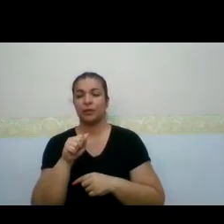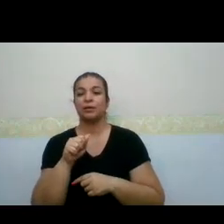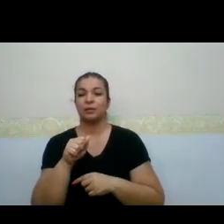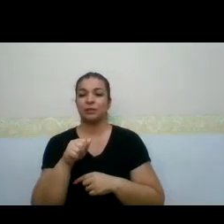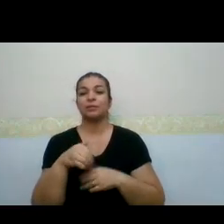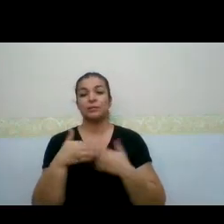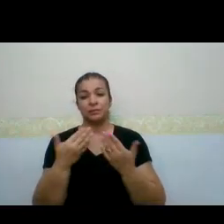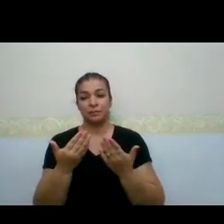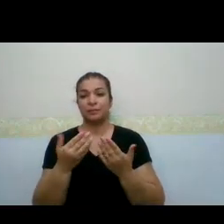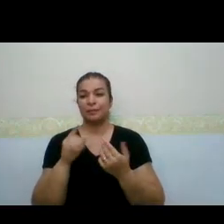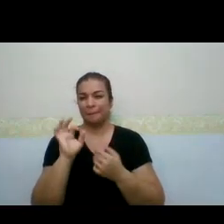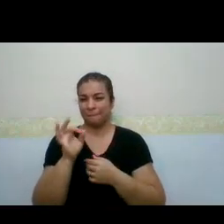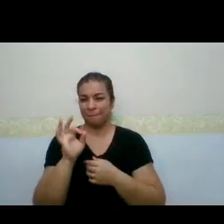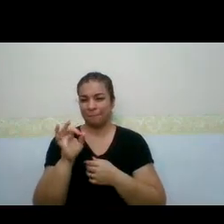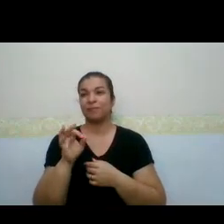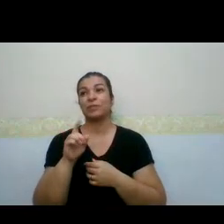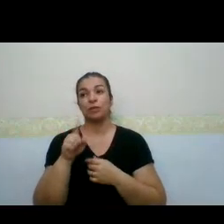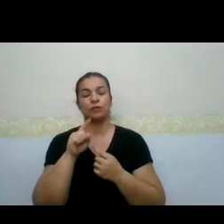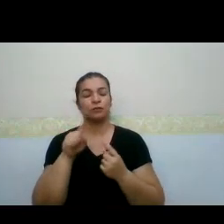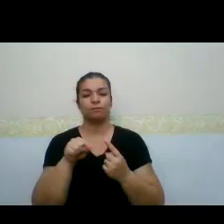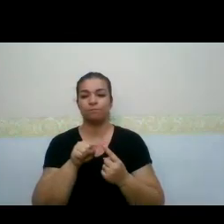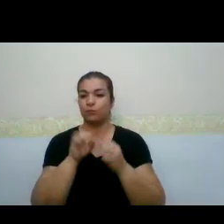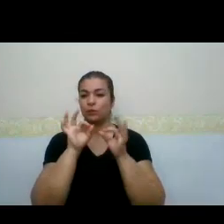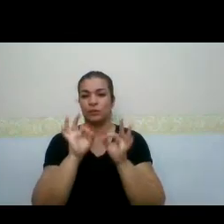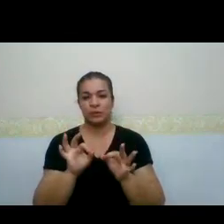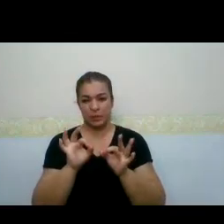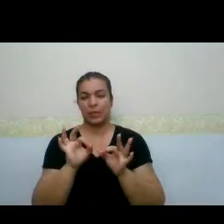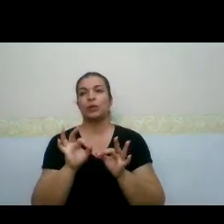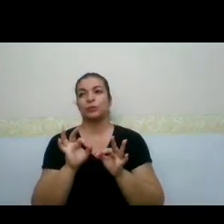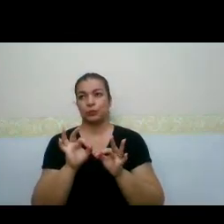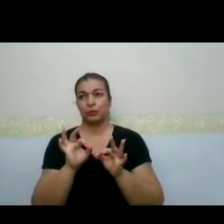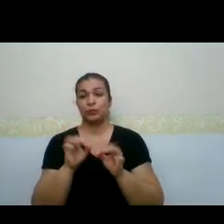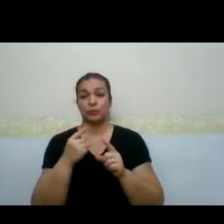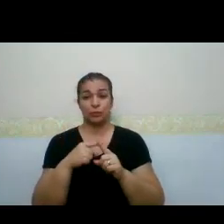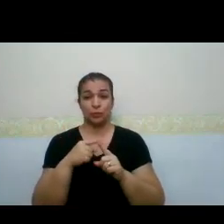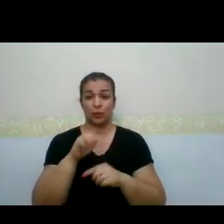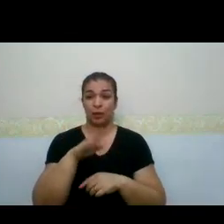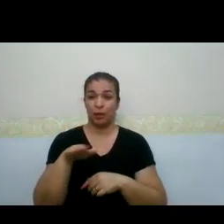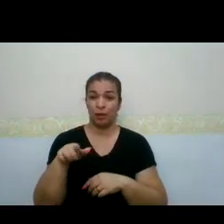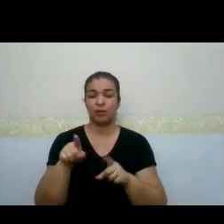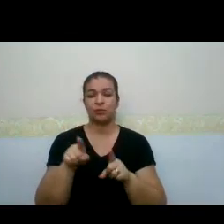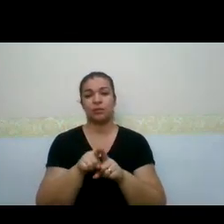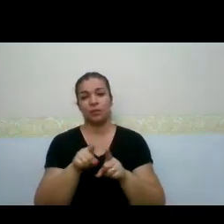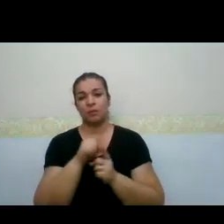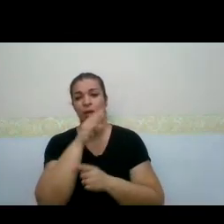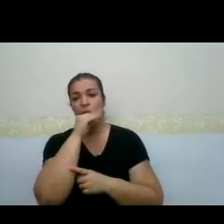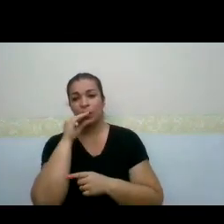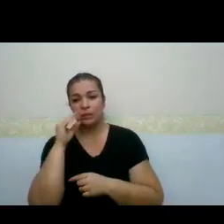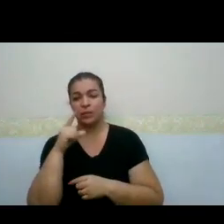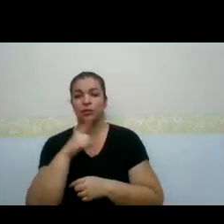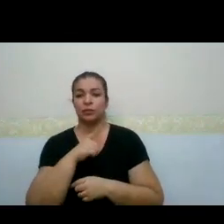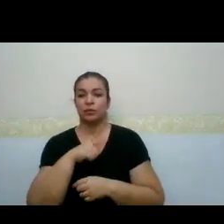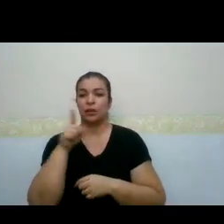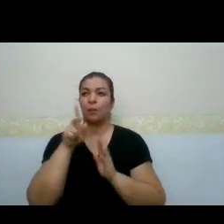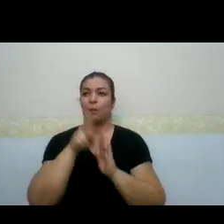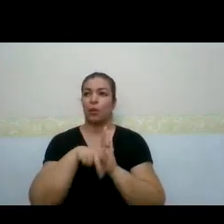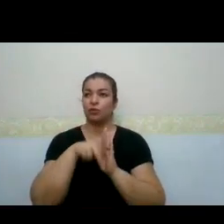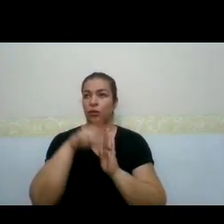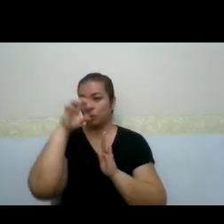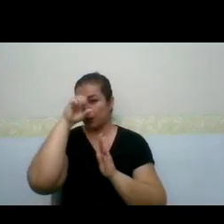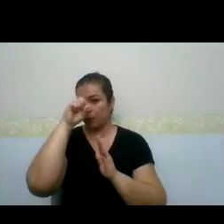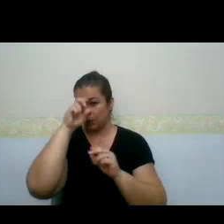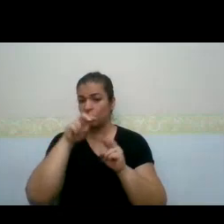Exato. ponto certo. No ponto certo. A criança e o adolescente estão lá naquele projeto, aprende sobre